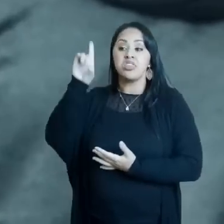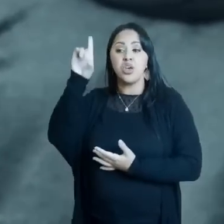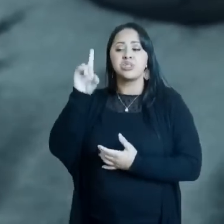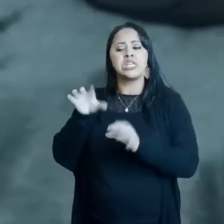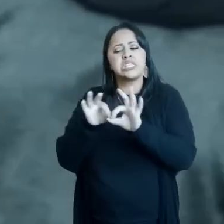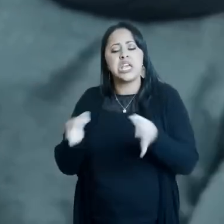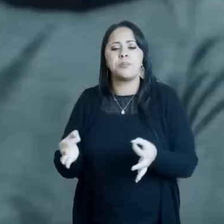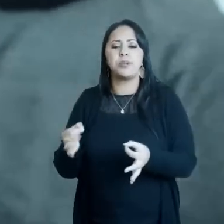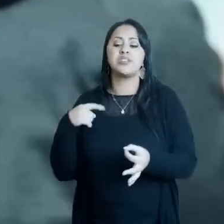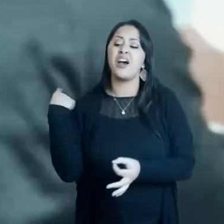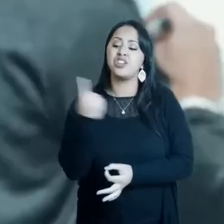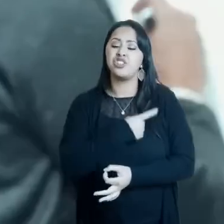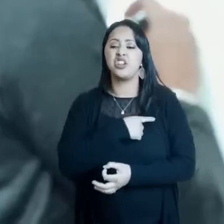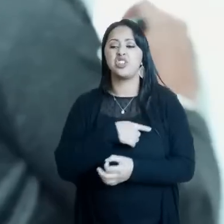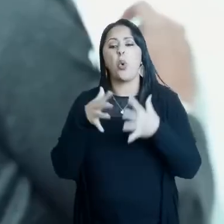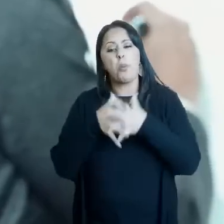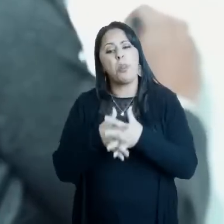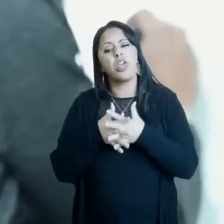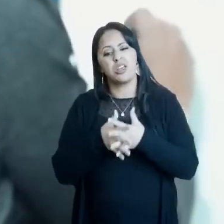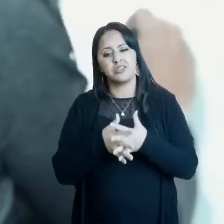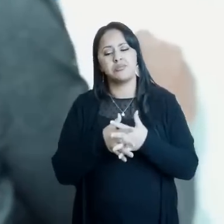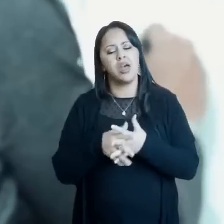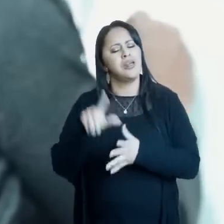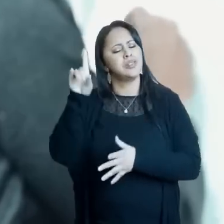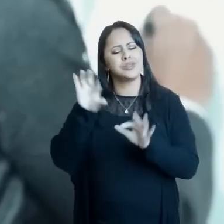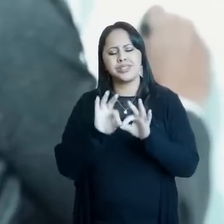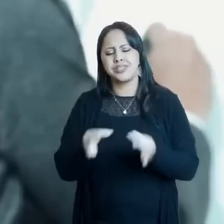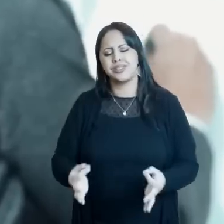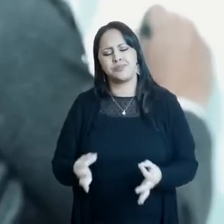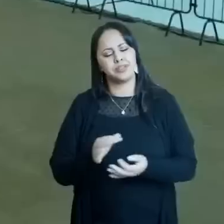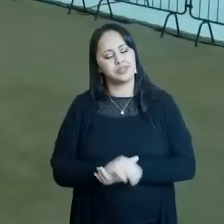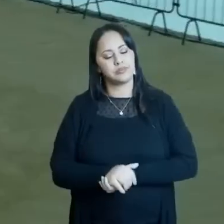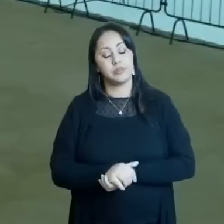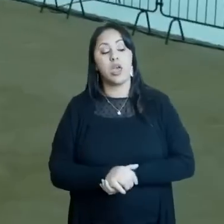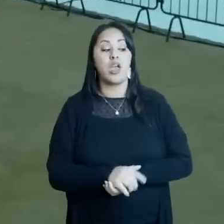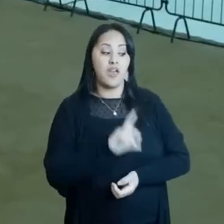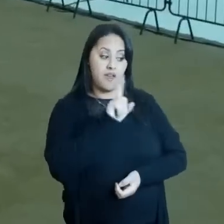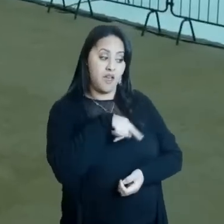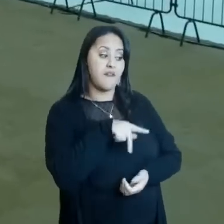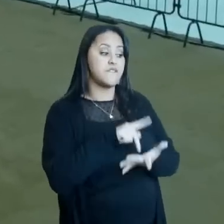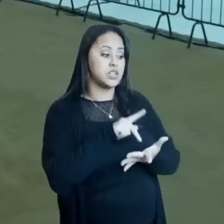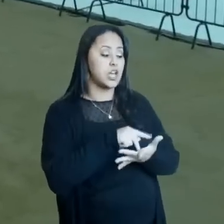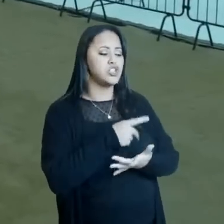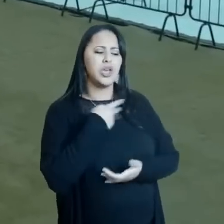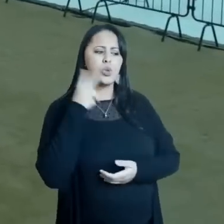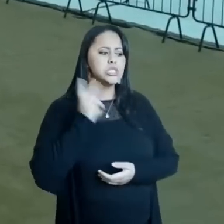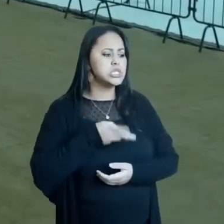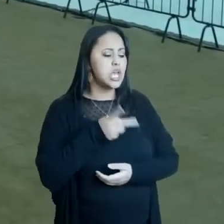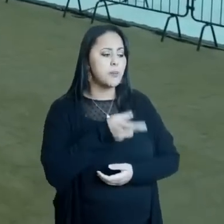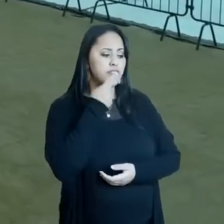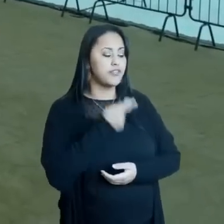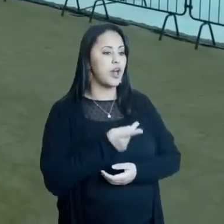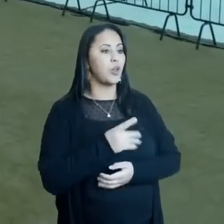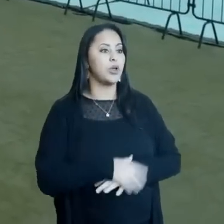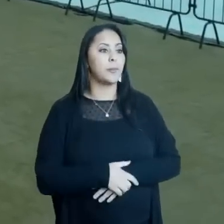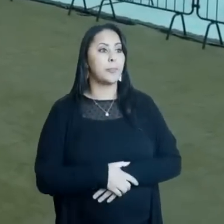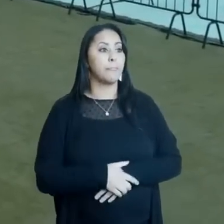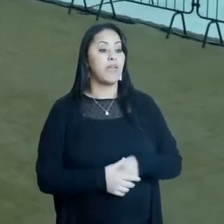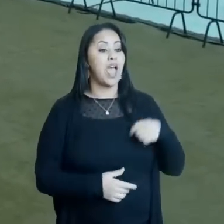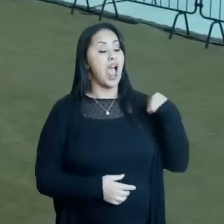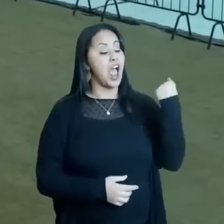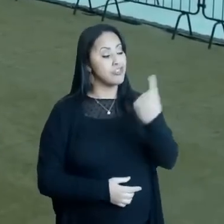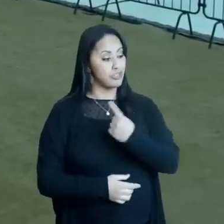que complica muito Deus, mas Deus é simples. Ele é muito simples, né? Eu sempre falo, Aline, sempre falo, Gilmar, que tipo assim, que a